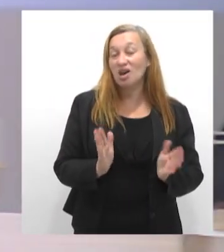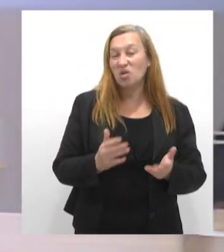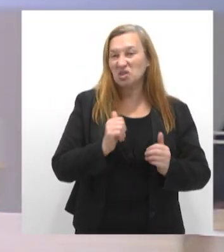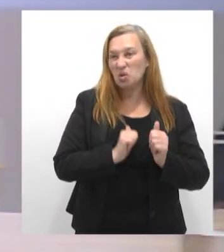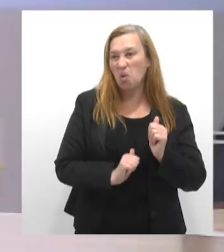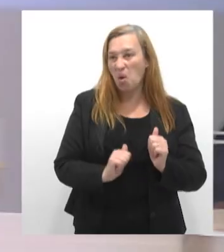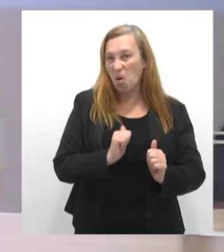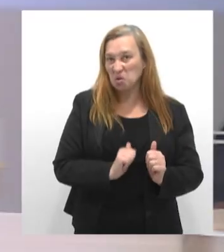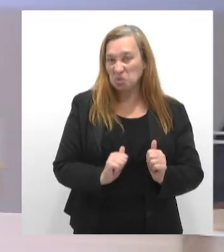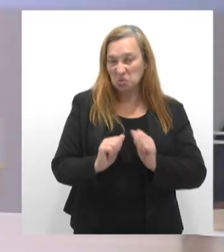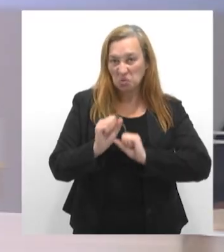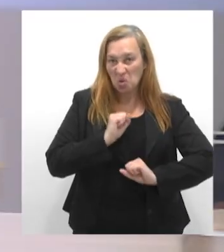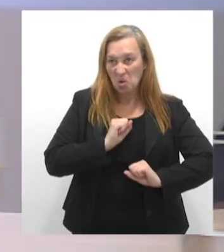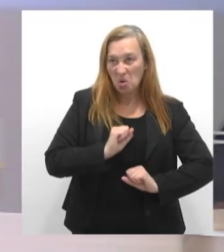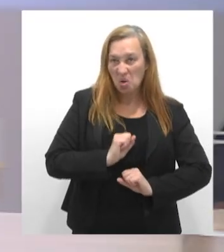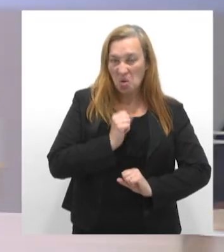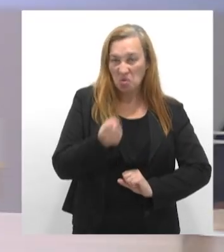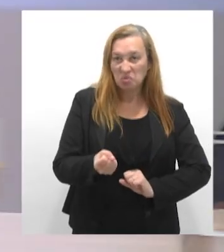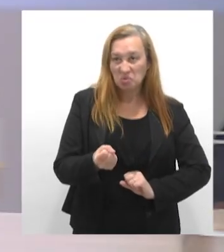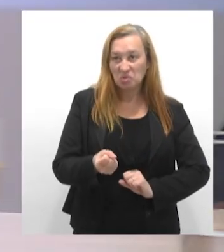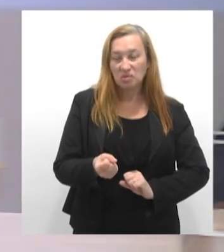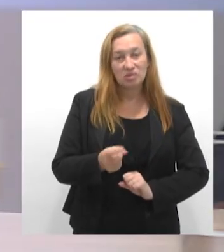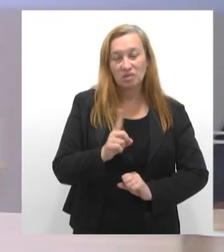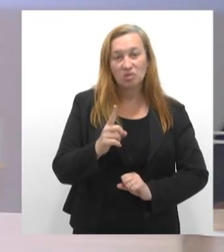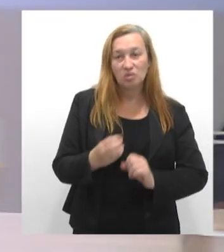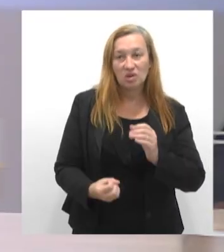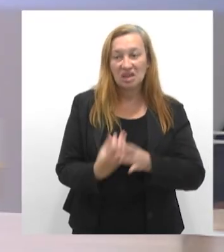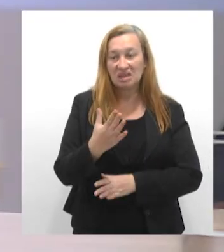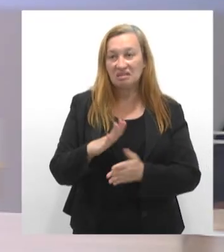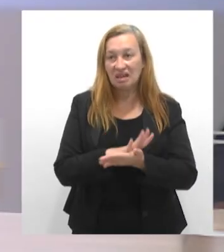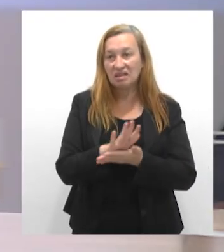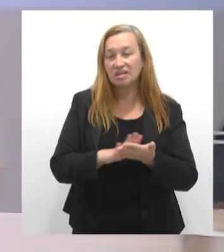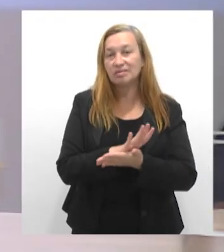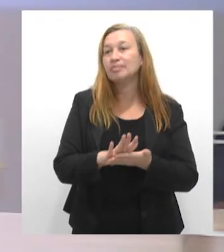não constrói absolutamente nada.